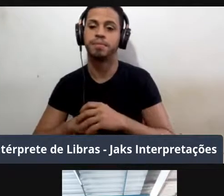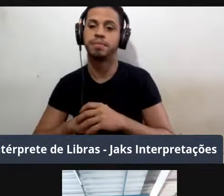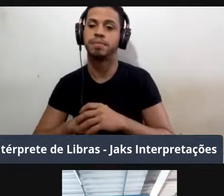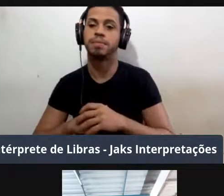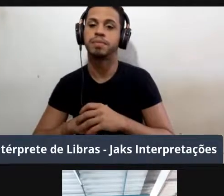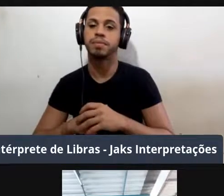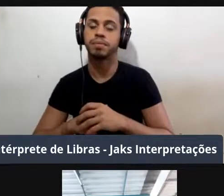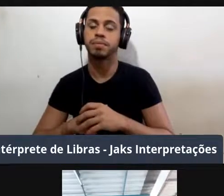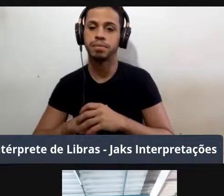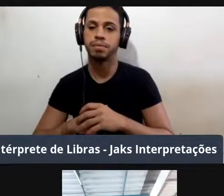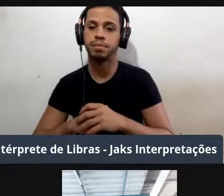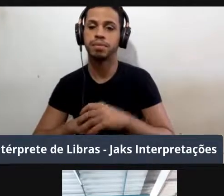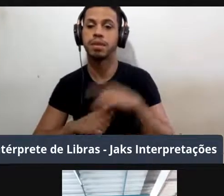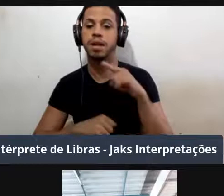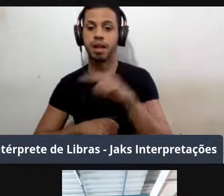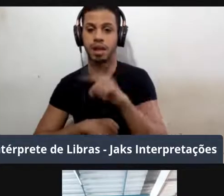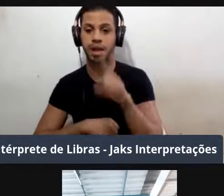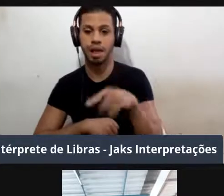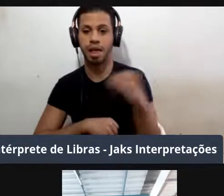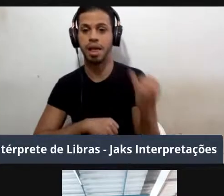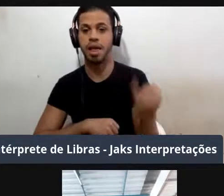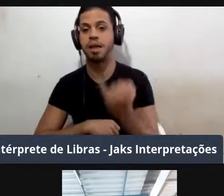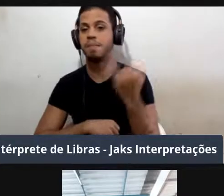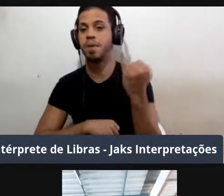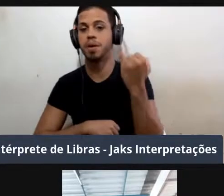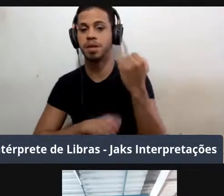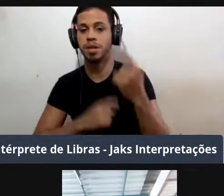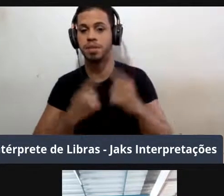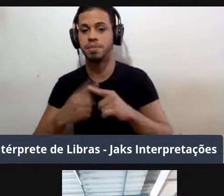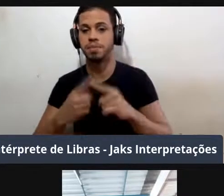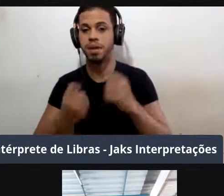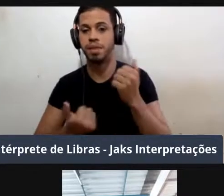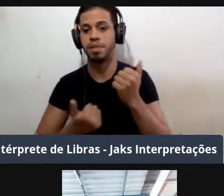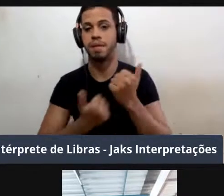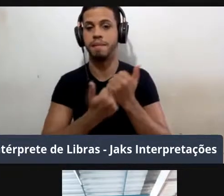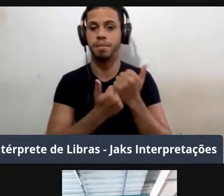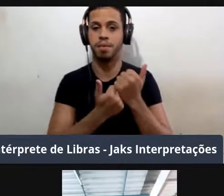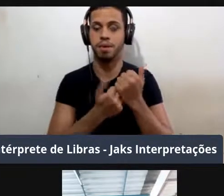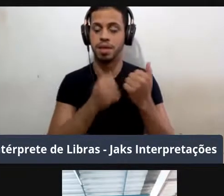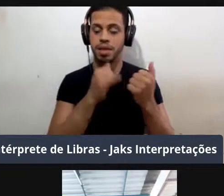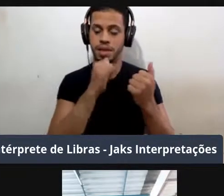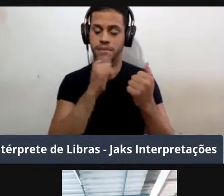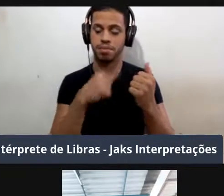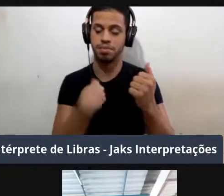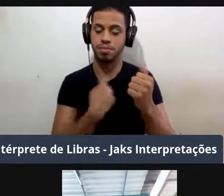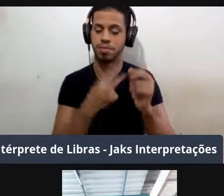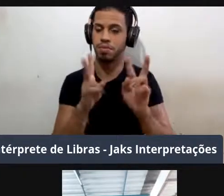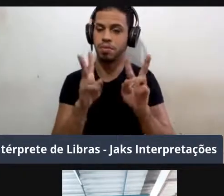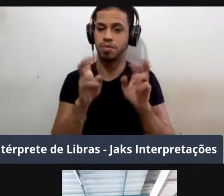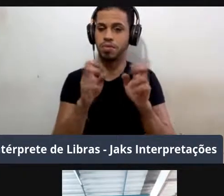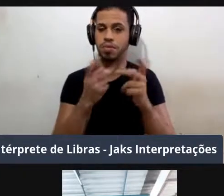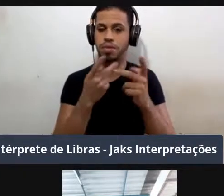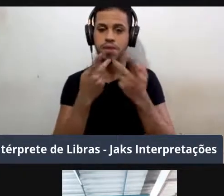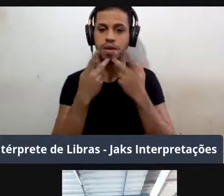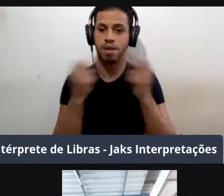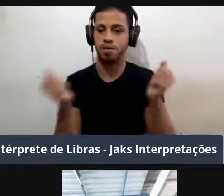ela é importante porque ela nos fortalece, né? A gente tem um lema de dizer, juntos somos mais